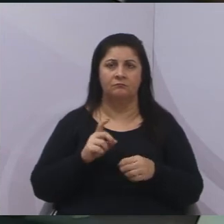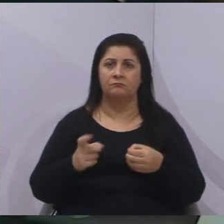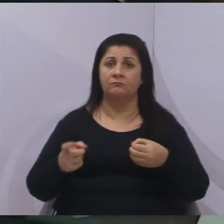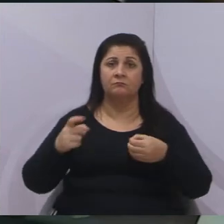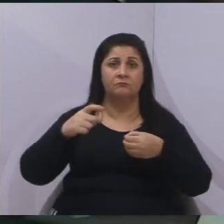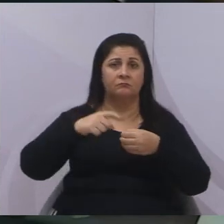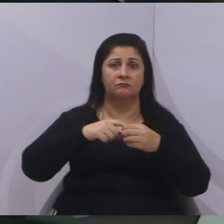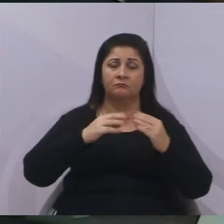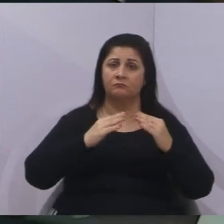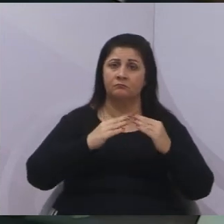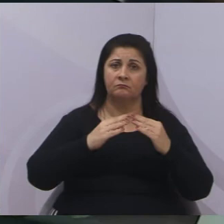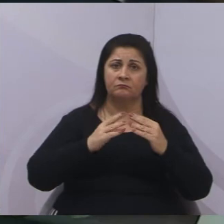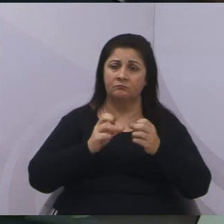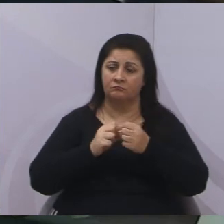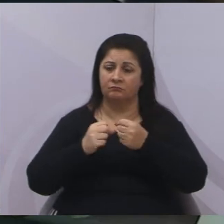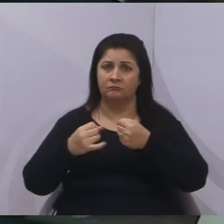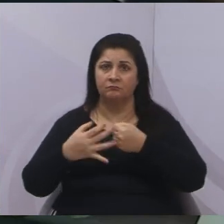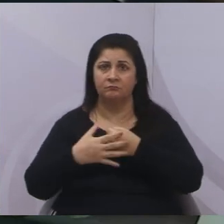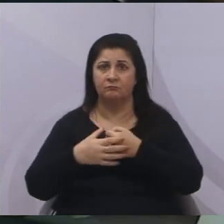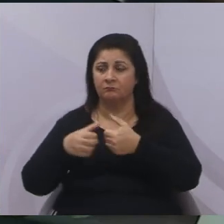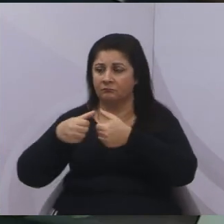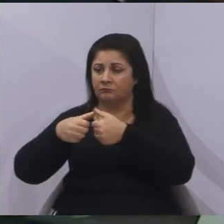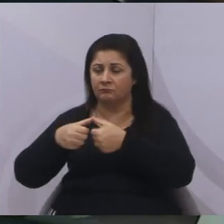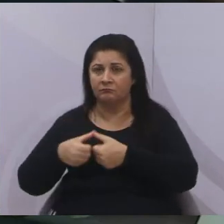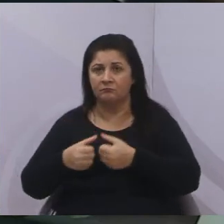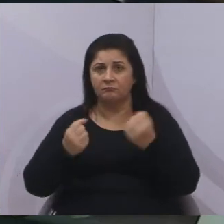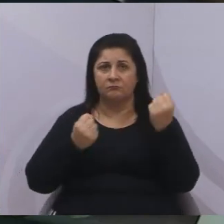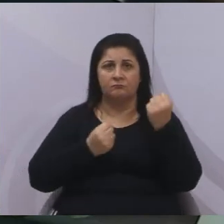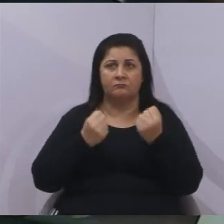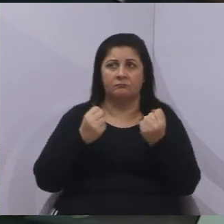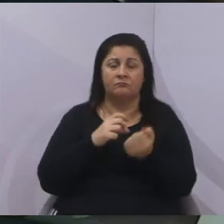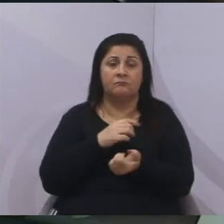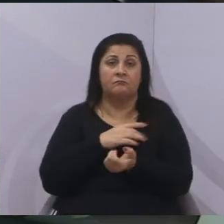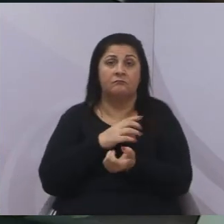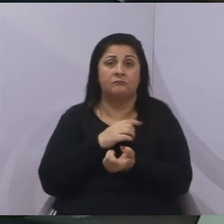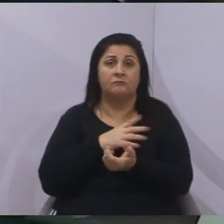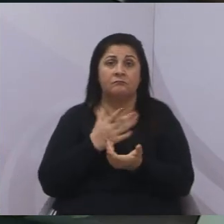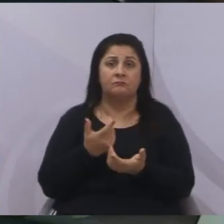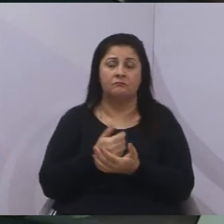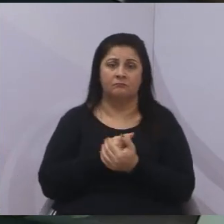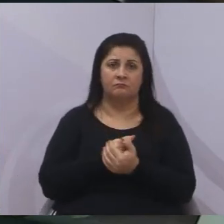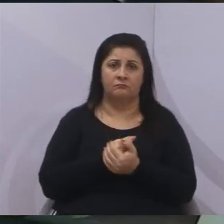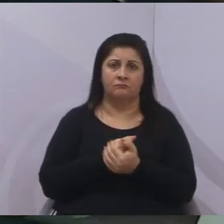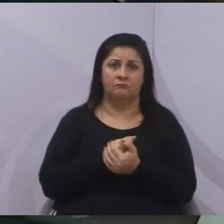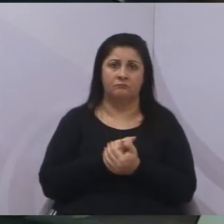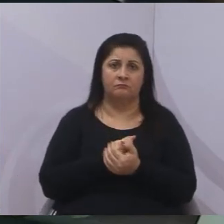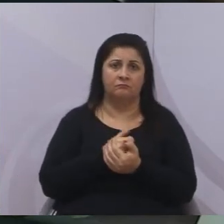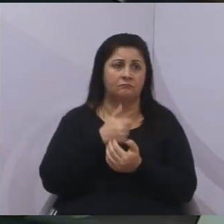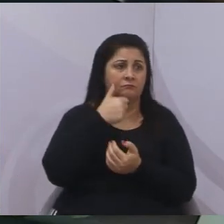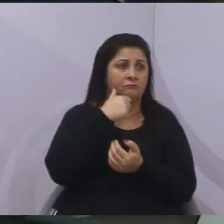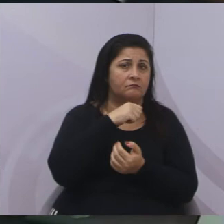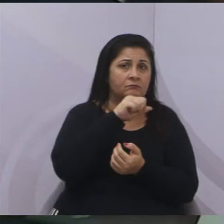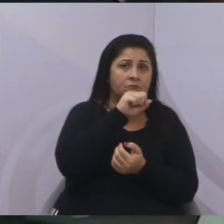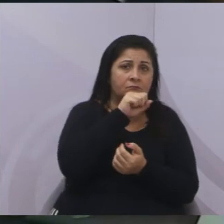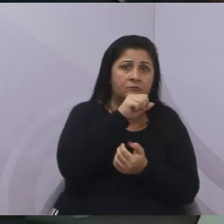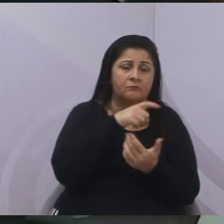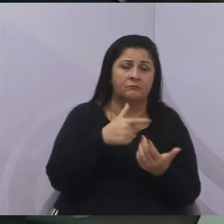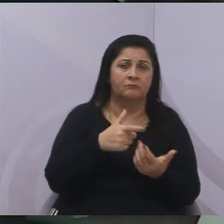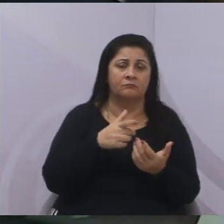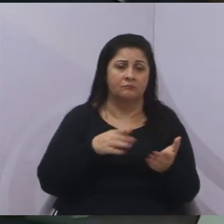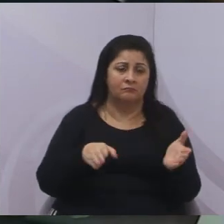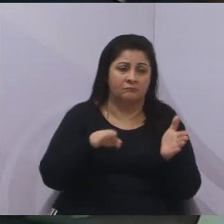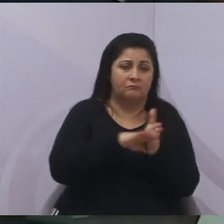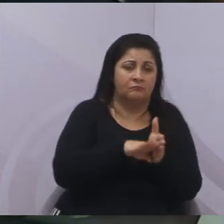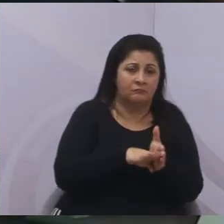na pandemia, tiveram que dormir dentro do carro com medo da mãe que ela mora pegar a Covid e chegar a